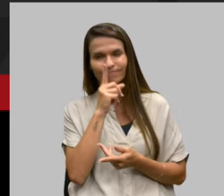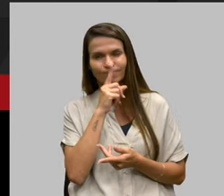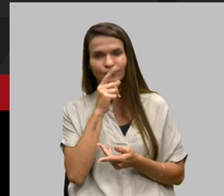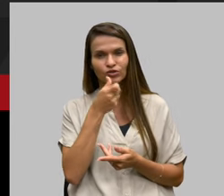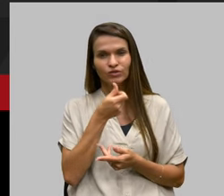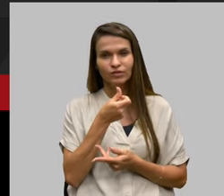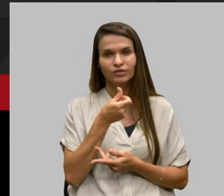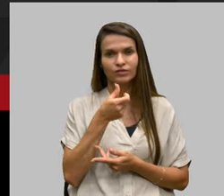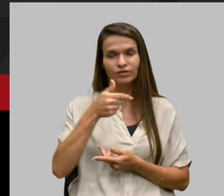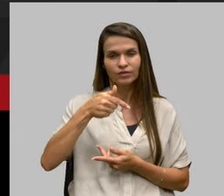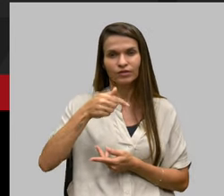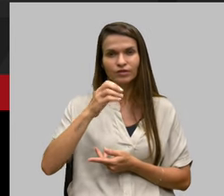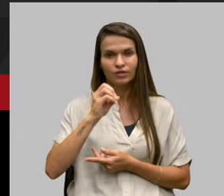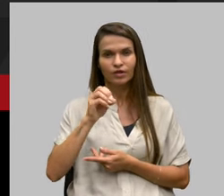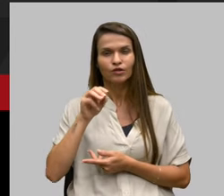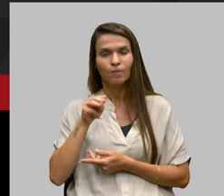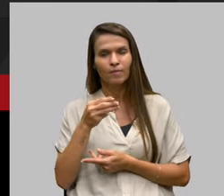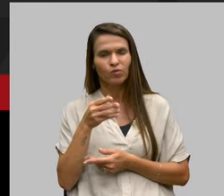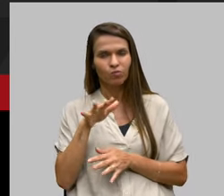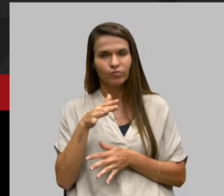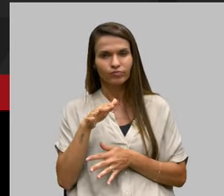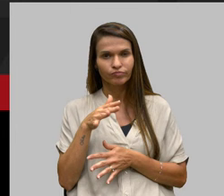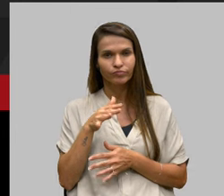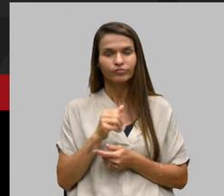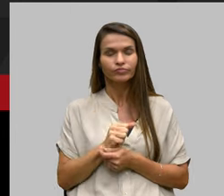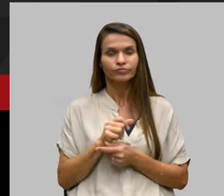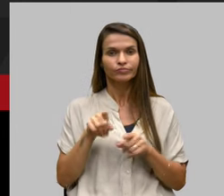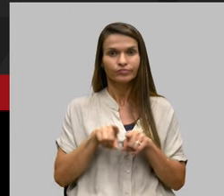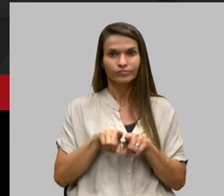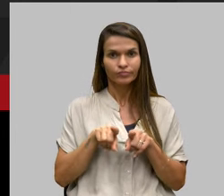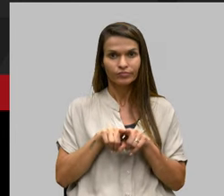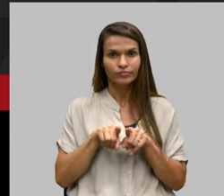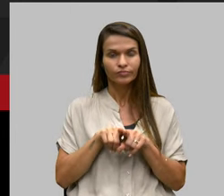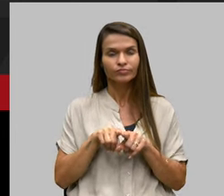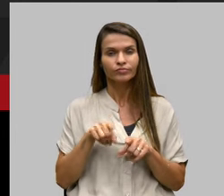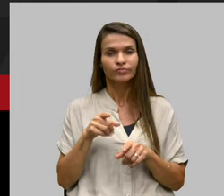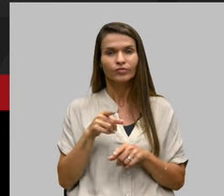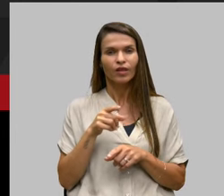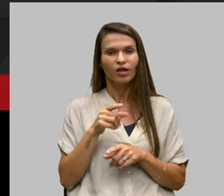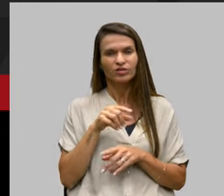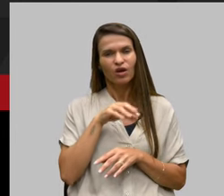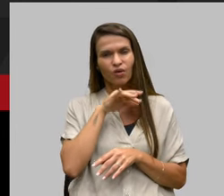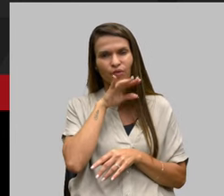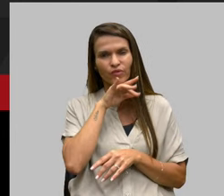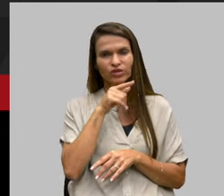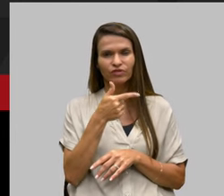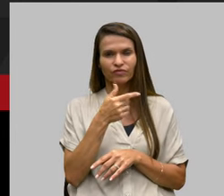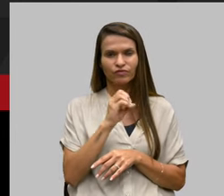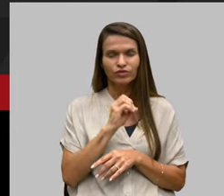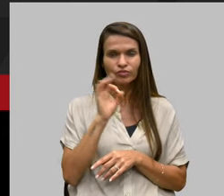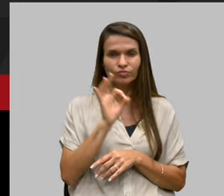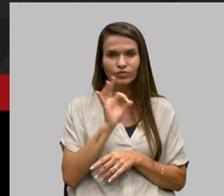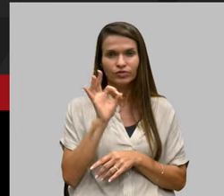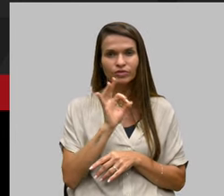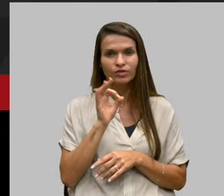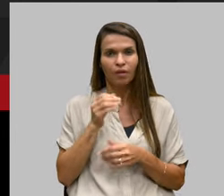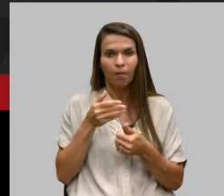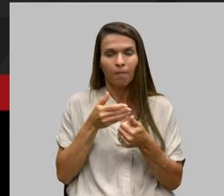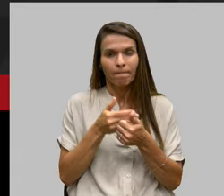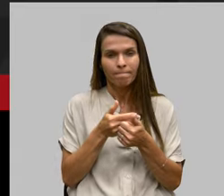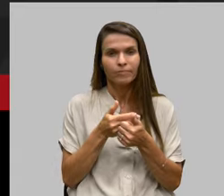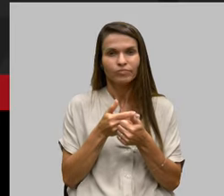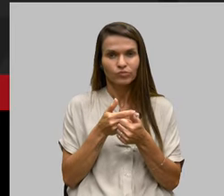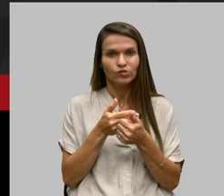670 milhões aproximadamente também tinha um índice de solvência ruim né de 20% aproximadamente do do seu passivo que ele